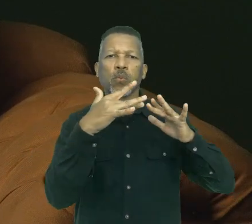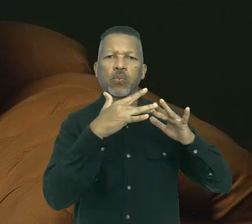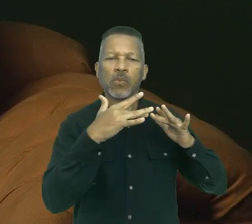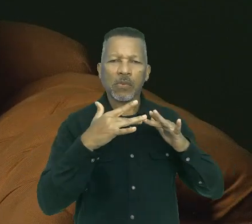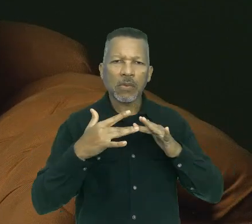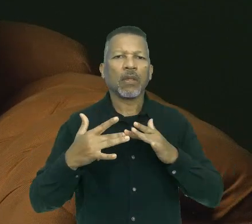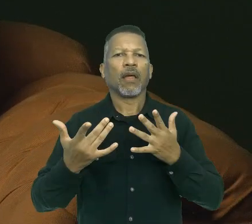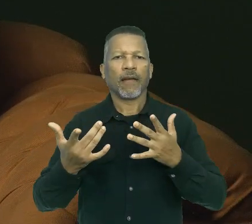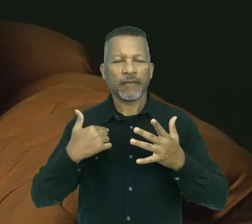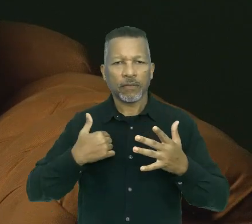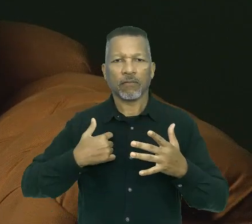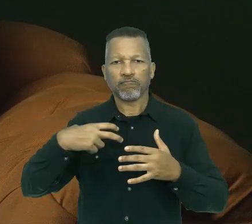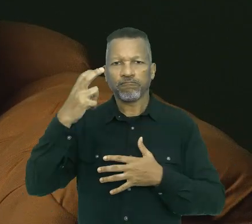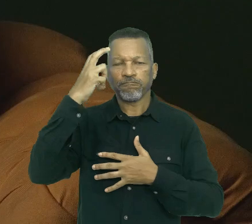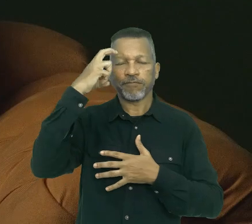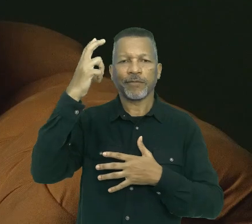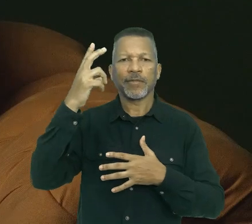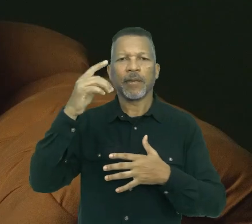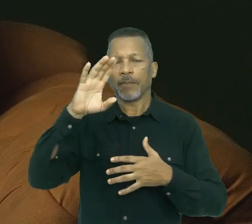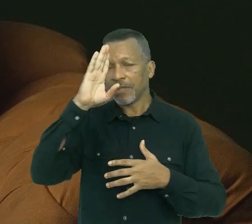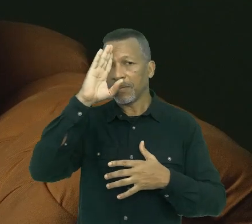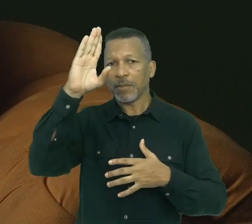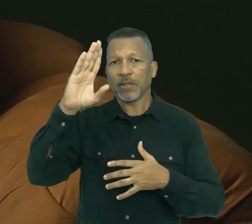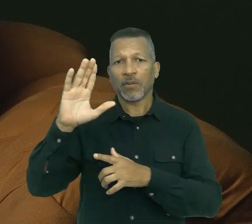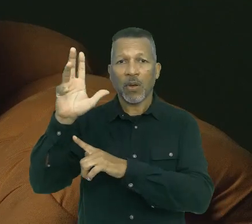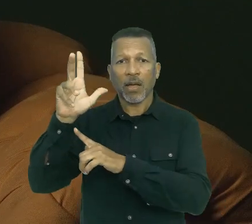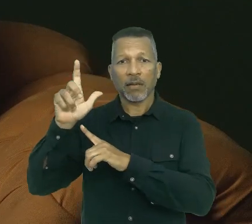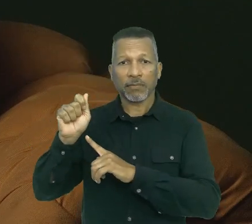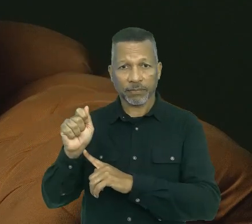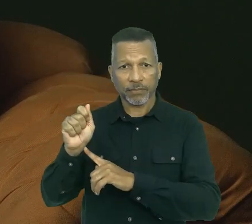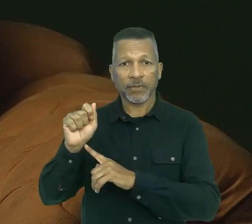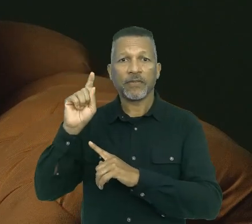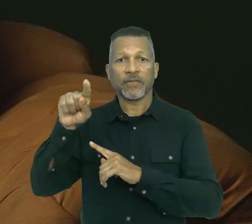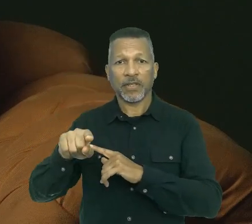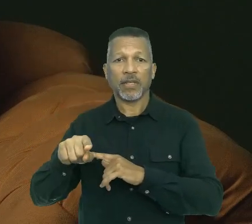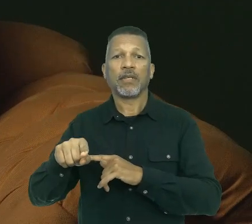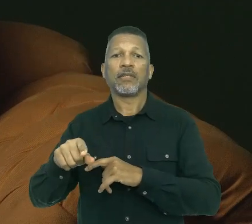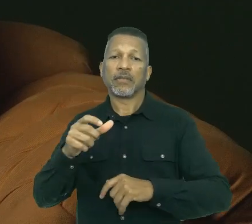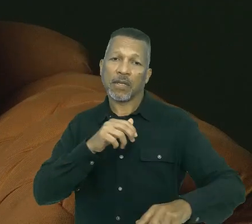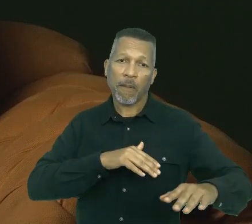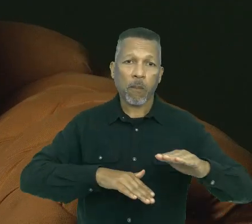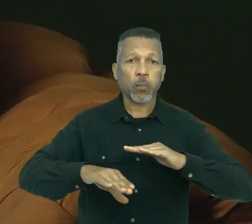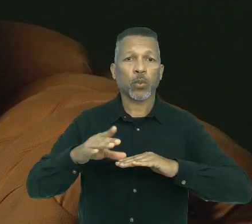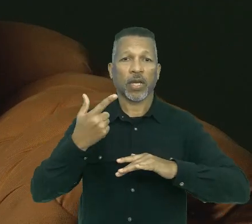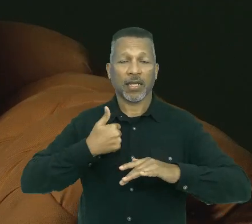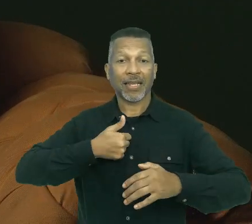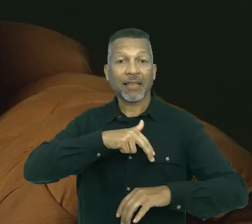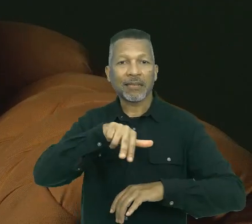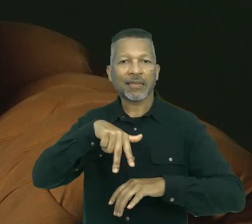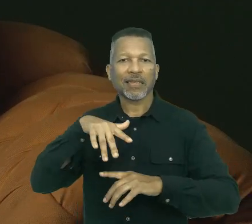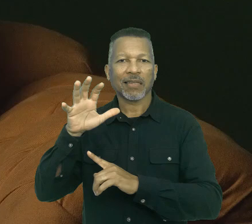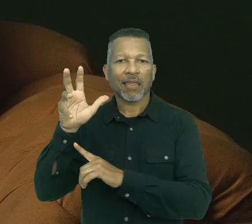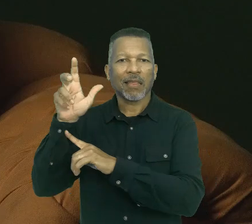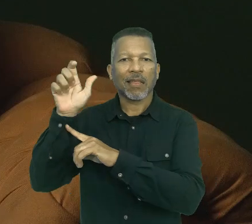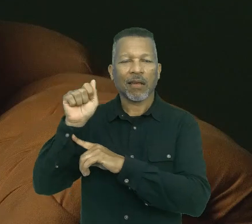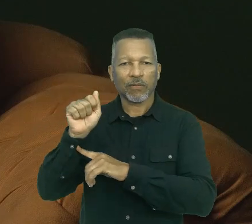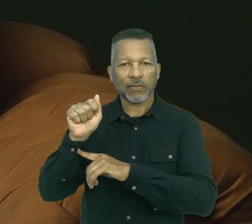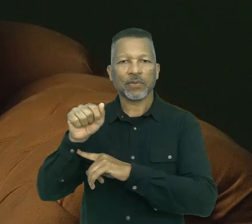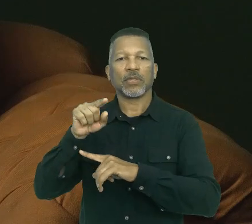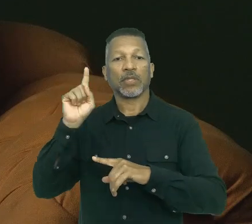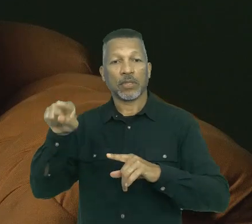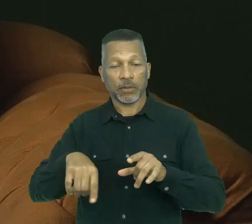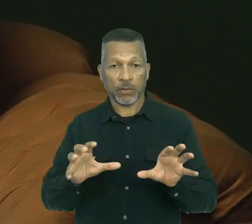com a cultura, e especificamente com a cultura afro. Fiz capoeira, fiz dança afro. E a partir do Grucom